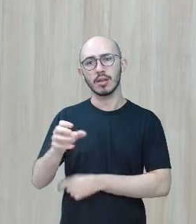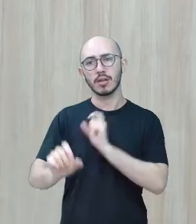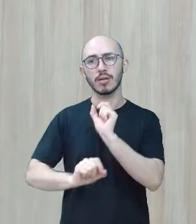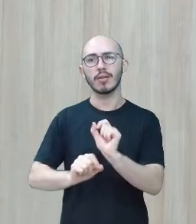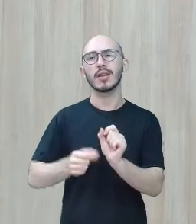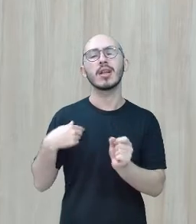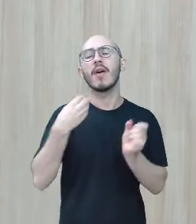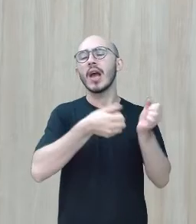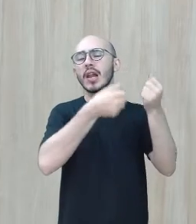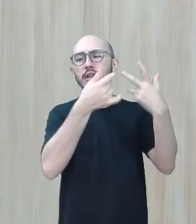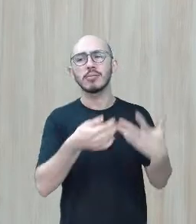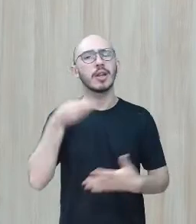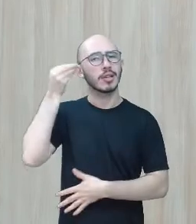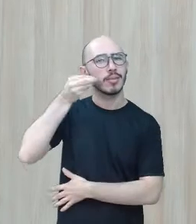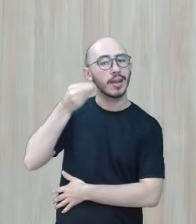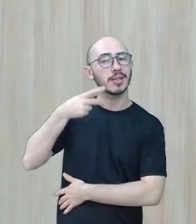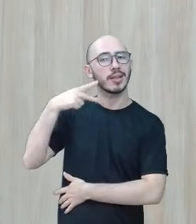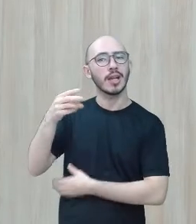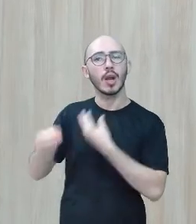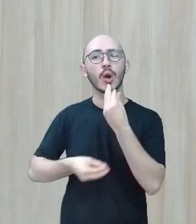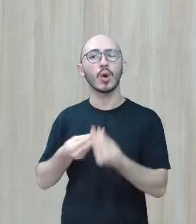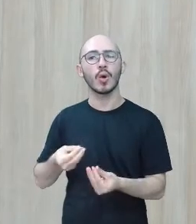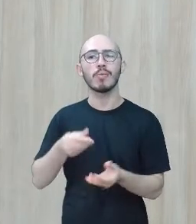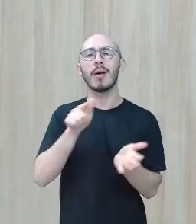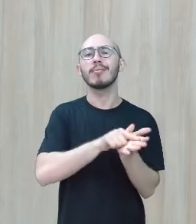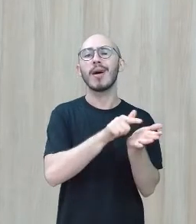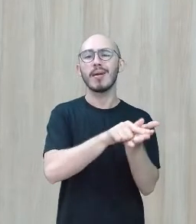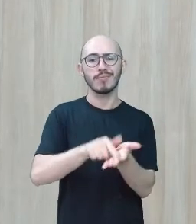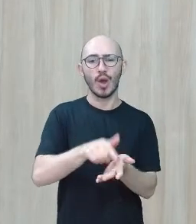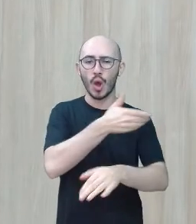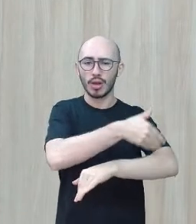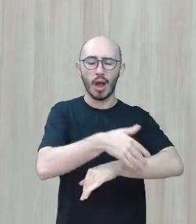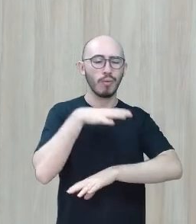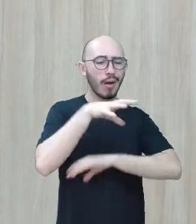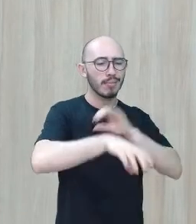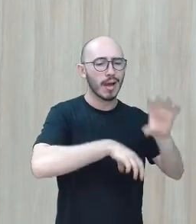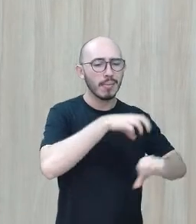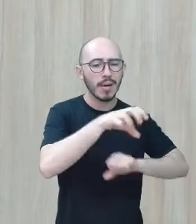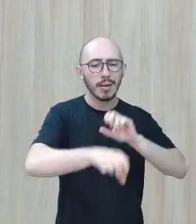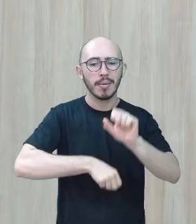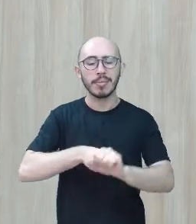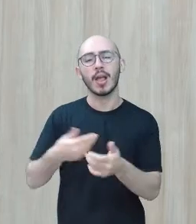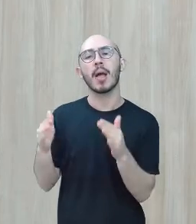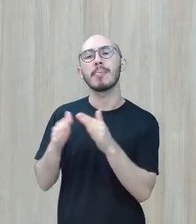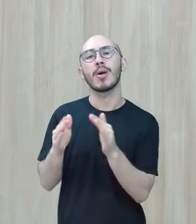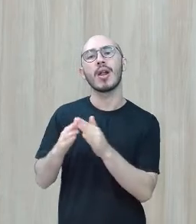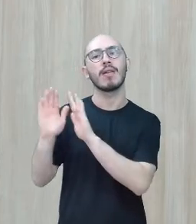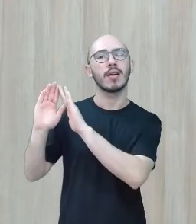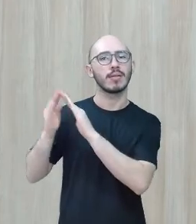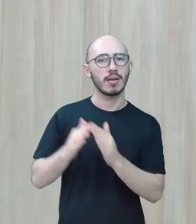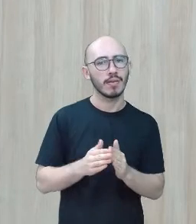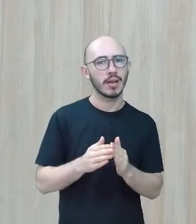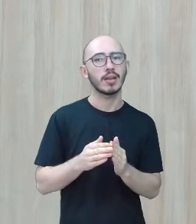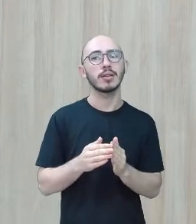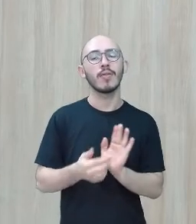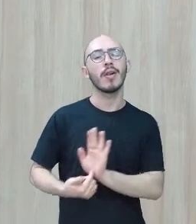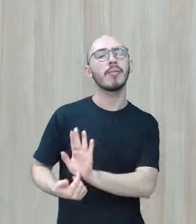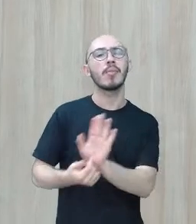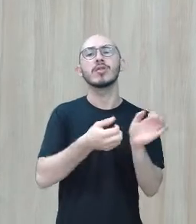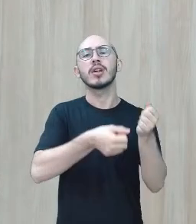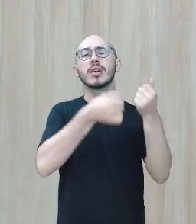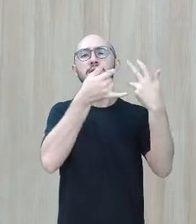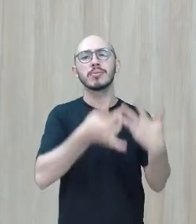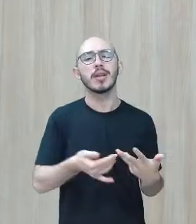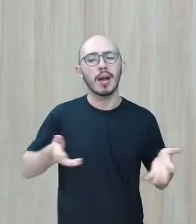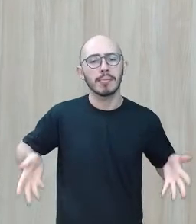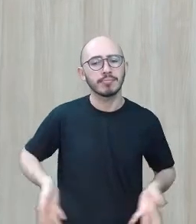moradora da favela. E através desses relatos, ela vai propondo uma reflexão muito